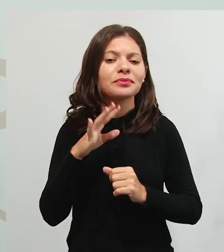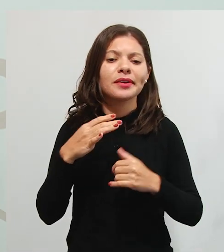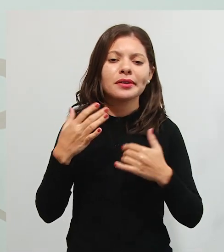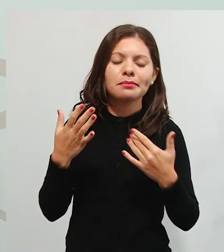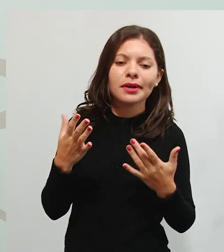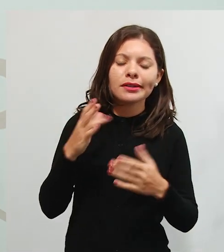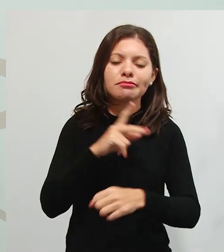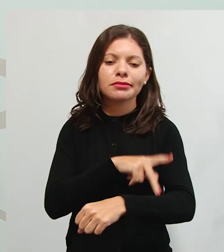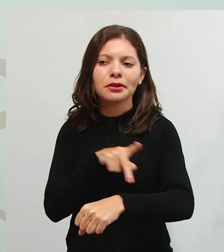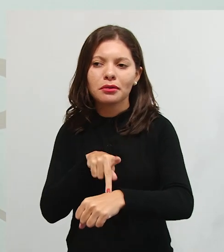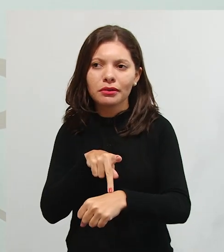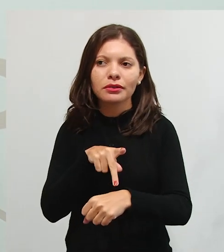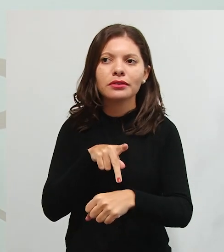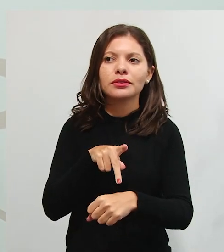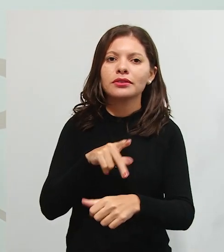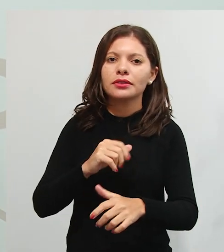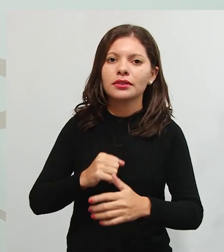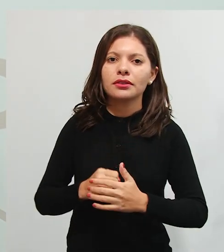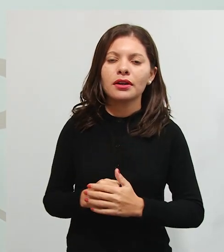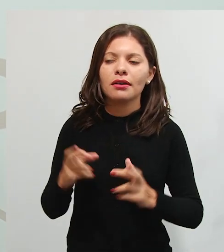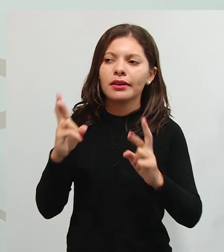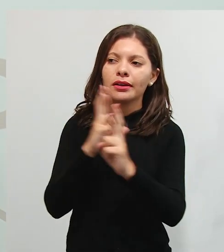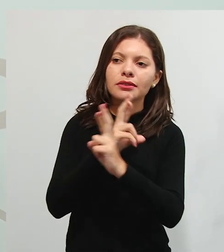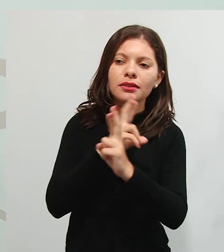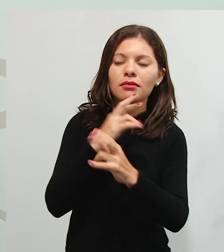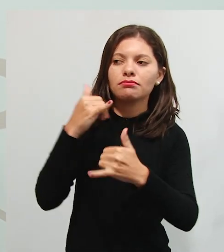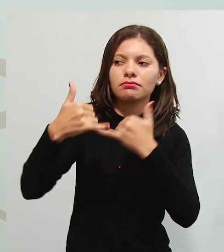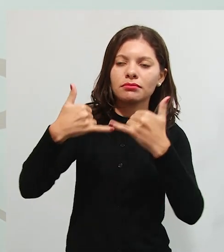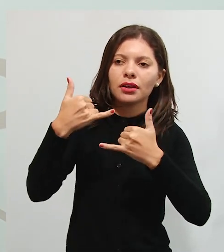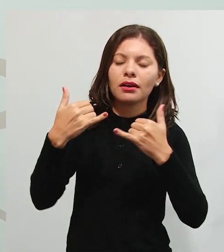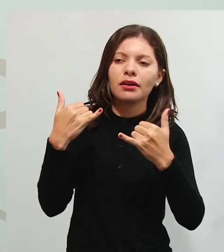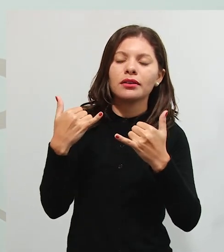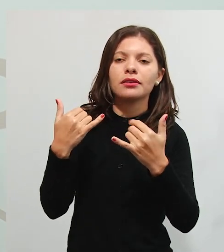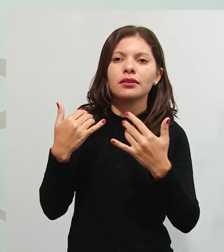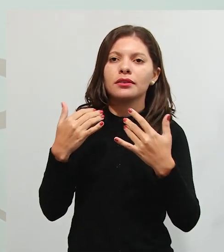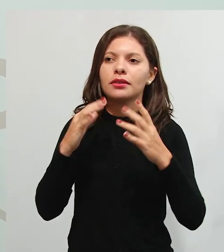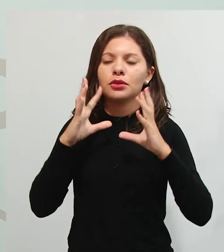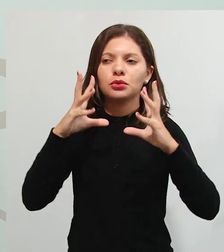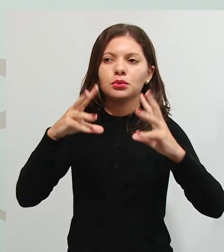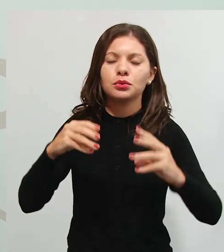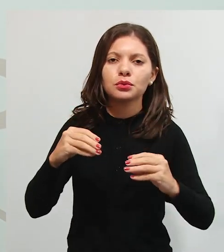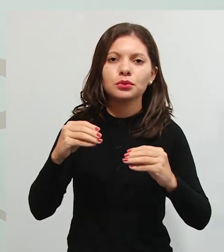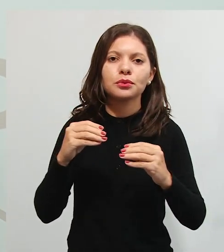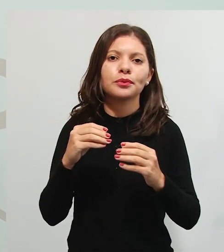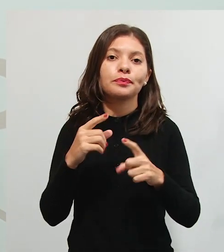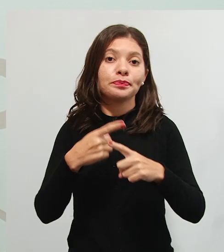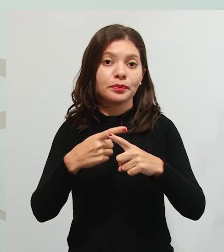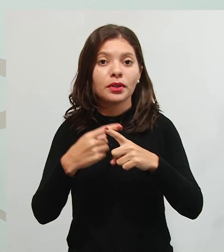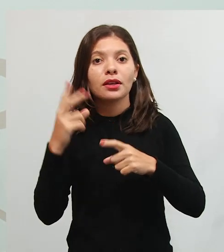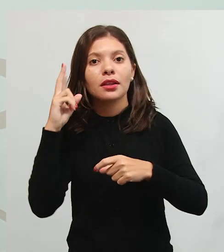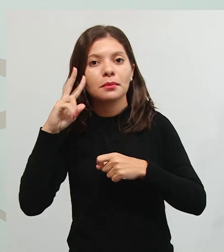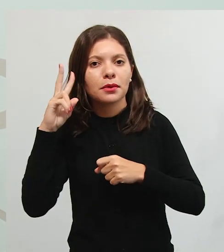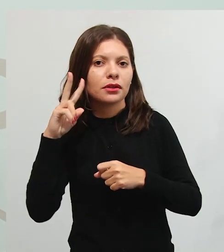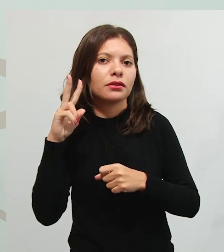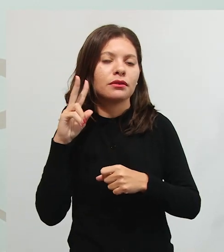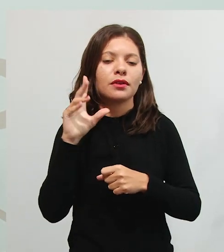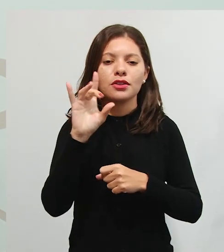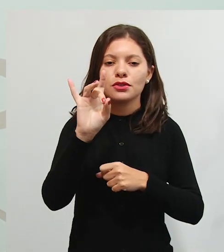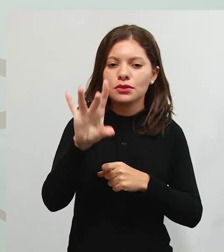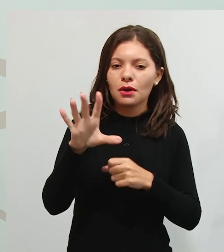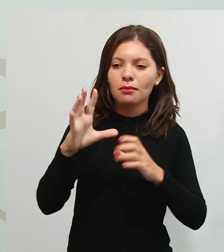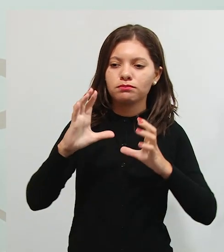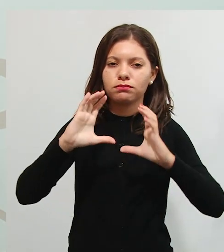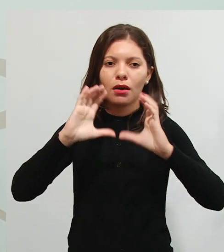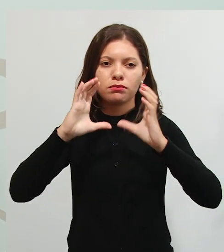de uma intencionalidade pedagógica, né, com relação ao brincar, ao jogar, porque lembrando que não é